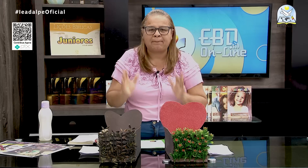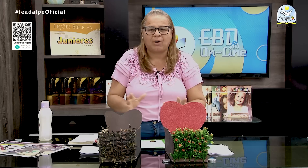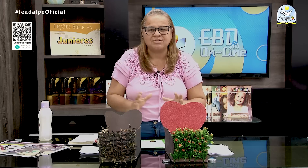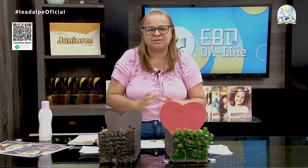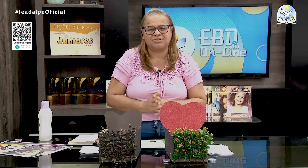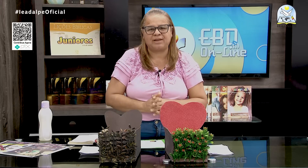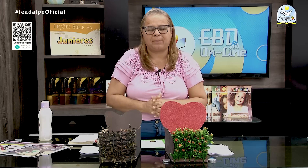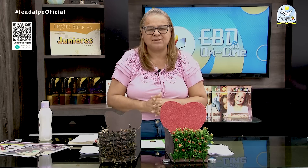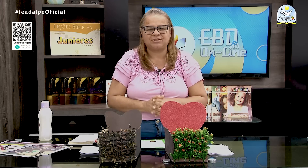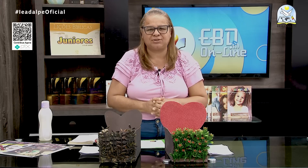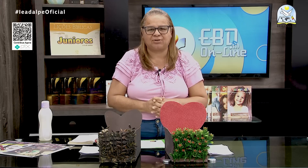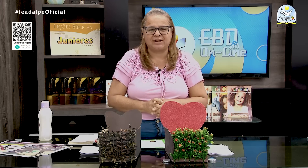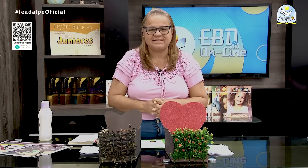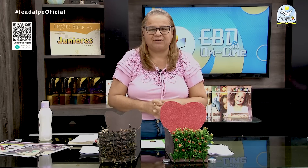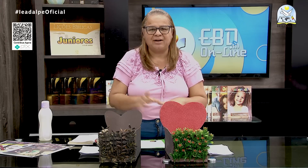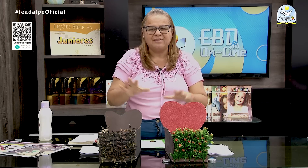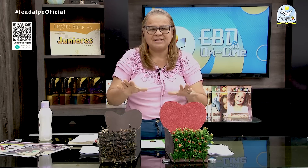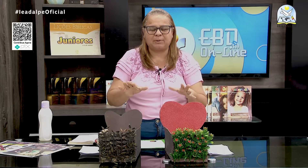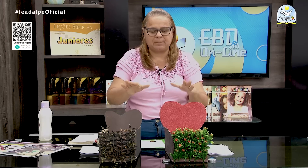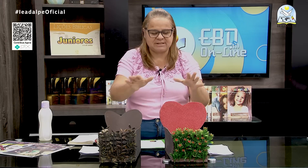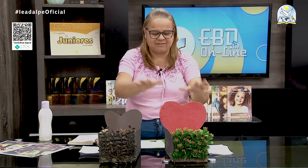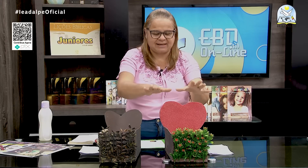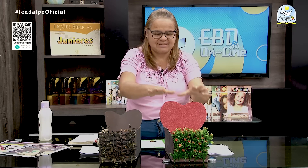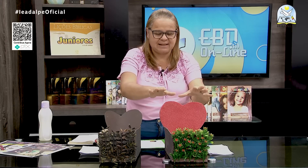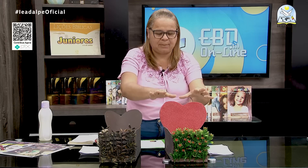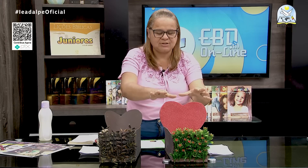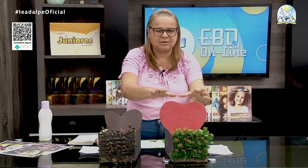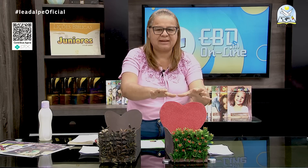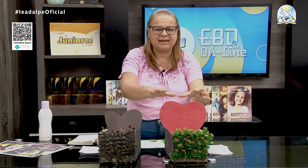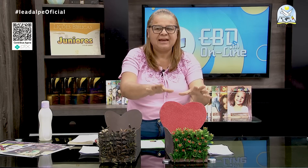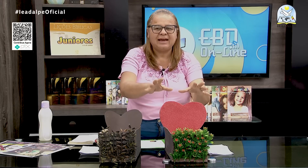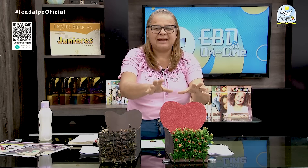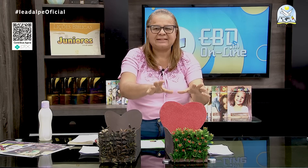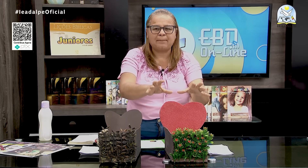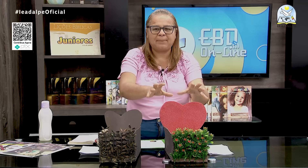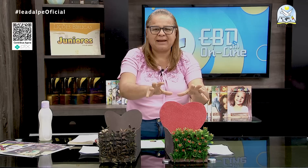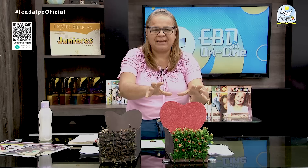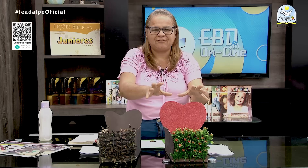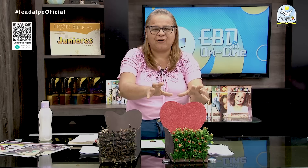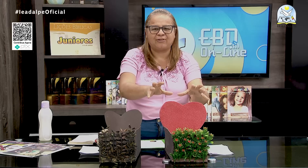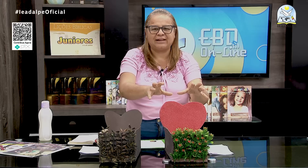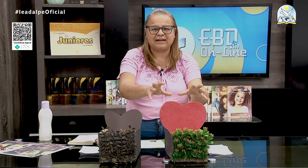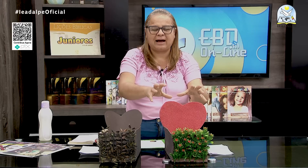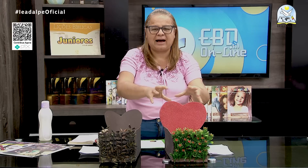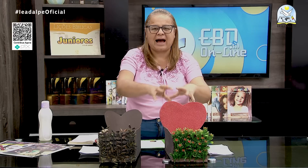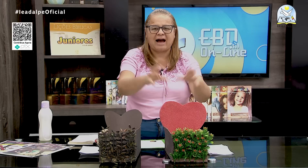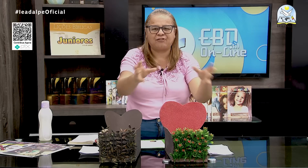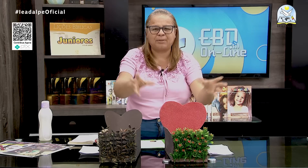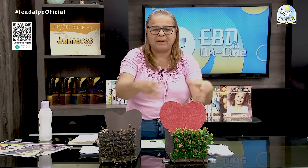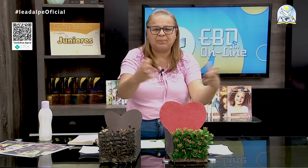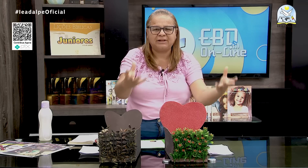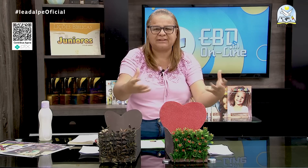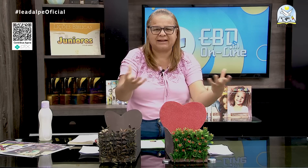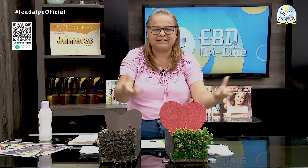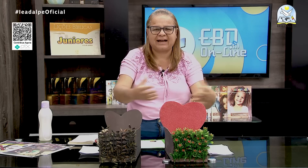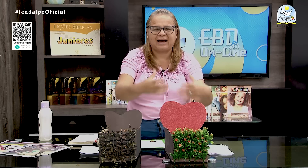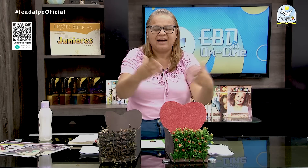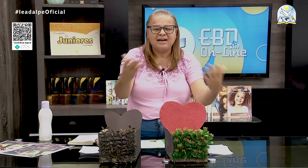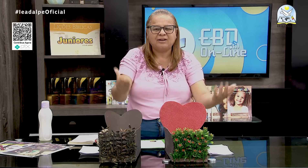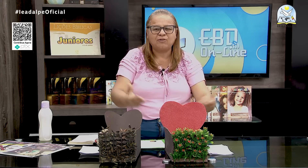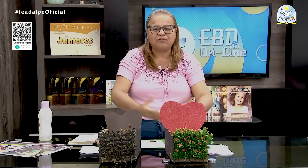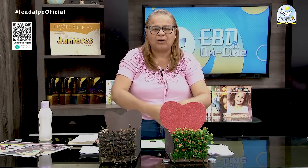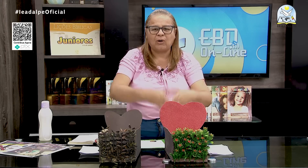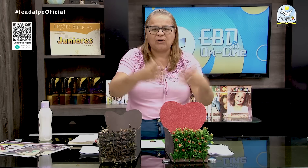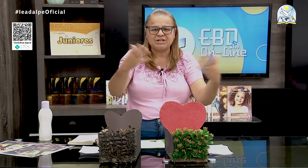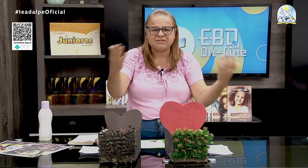colocou depósitos depósito do coração você pode observar que esse depósito aqui ele tá bem em Foco ele tá árvore bem bonita né tá